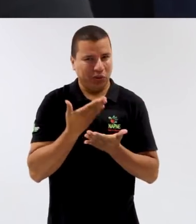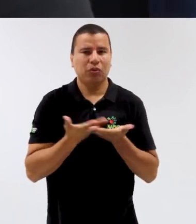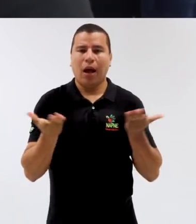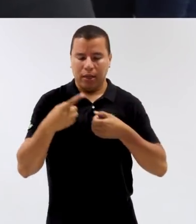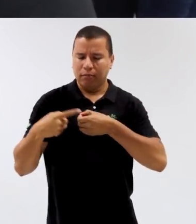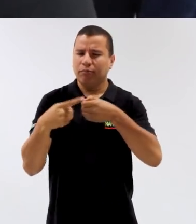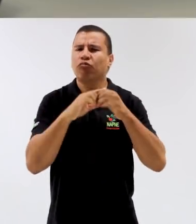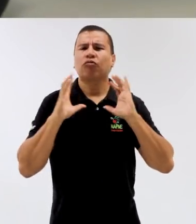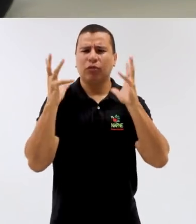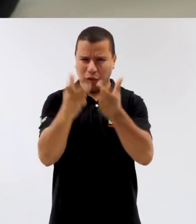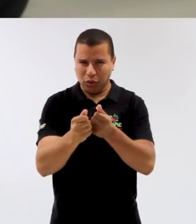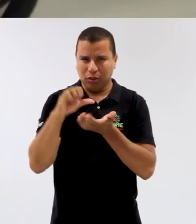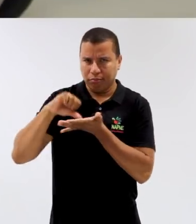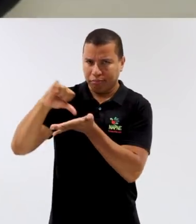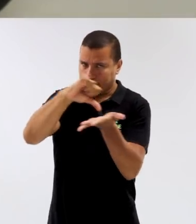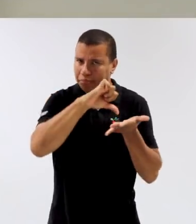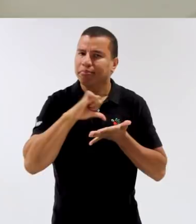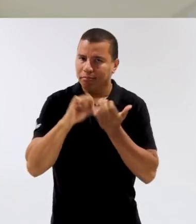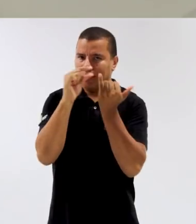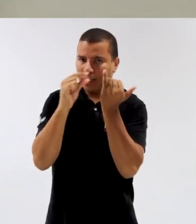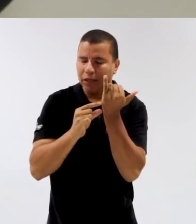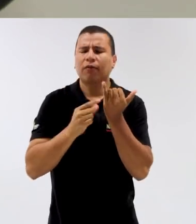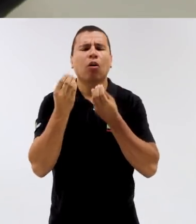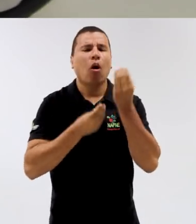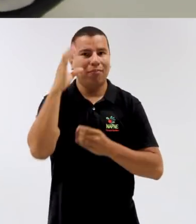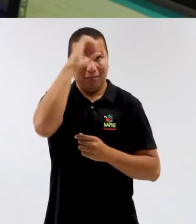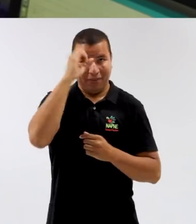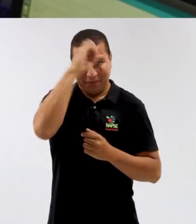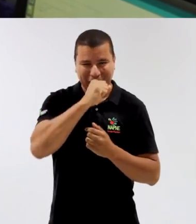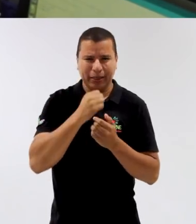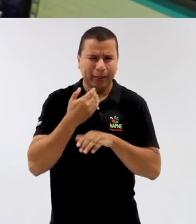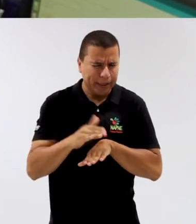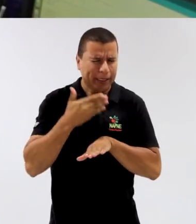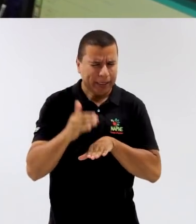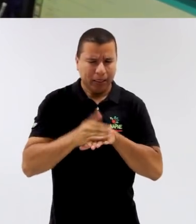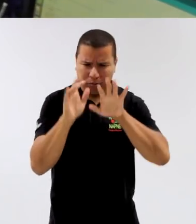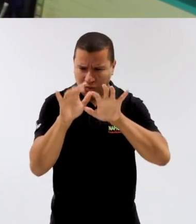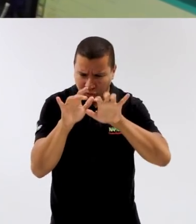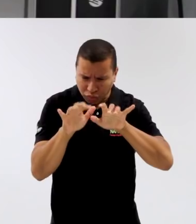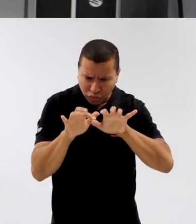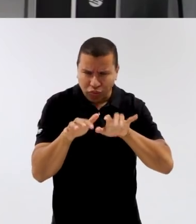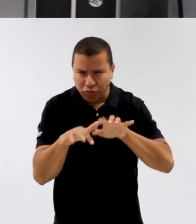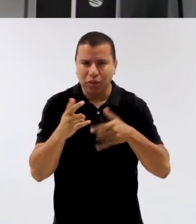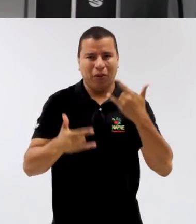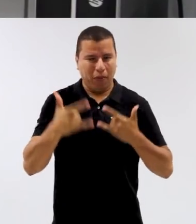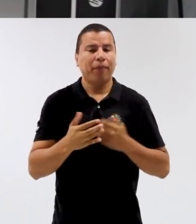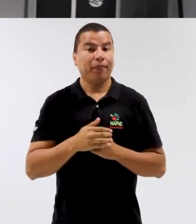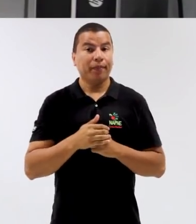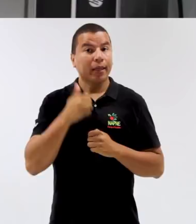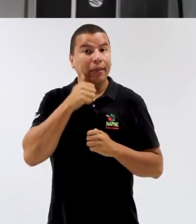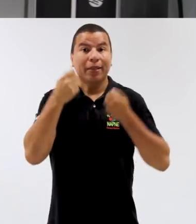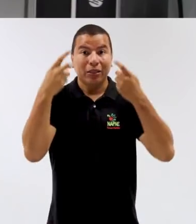possui projetos na área nos quais os estudantes aprendem como construir e programar robôs para as competições participam dos